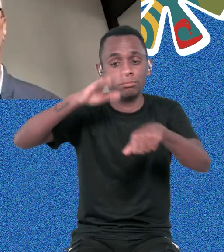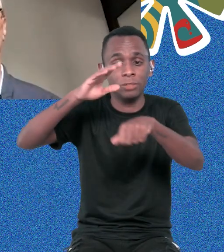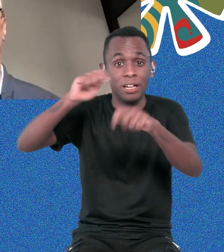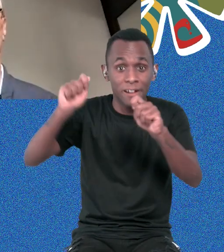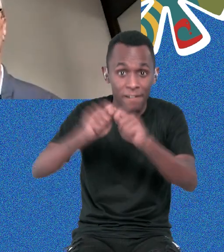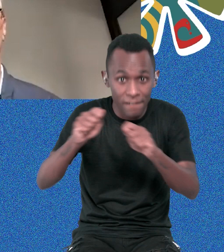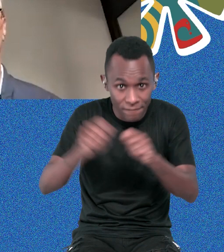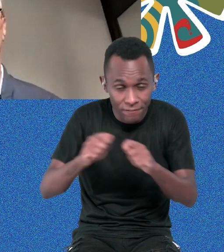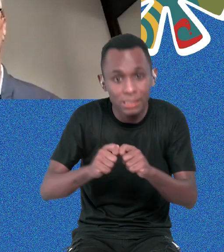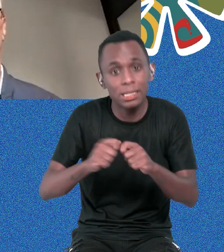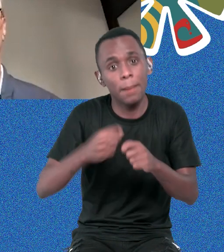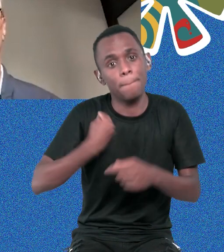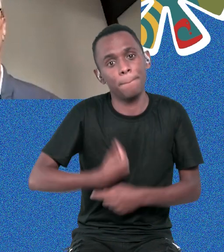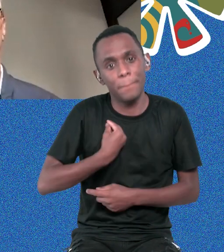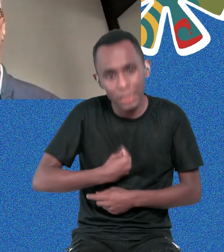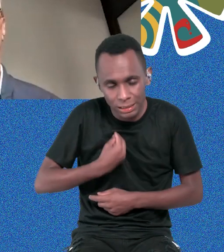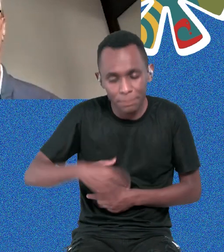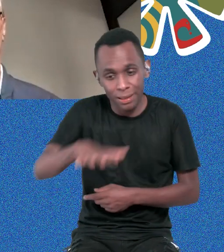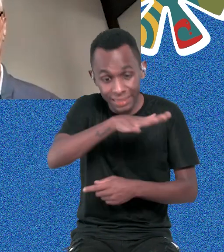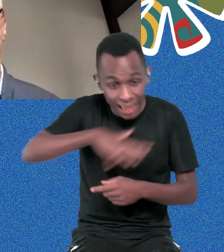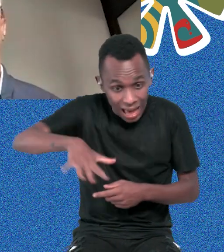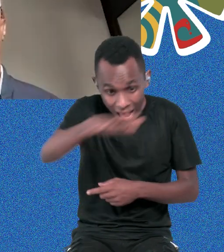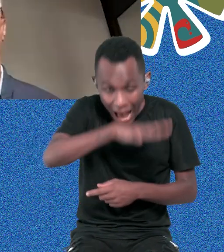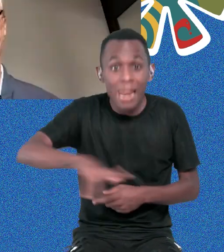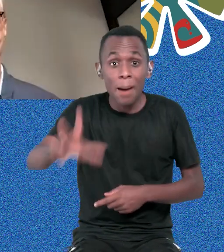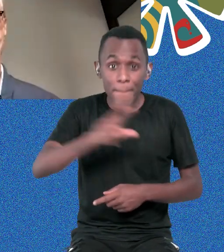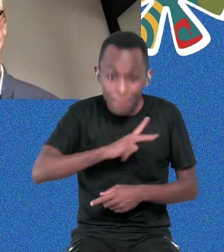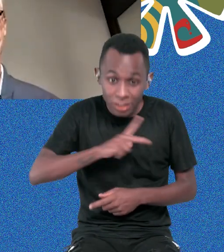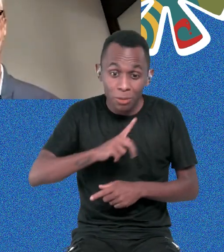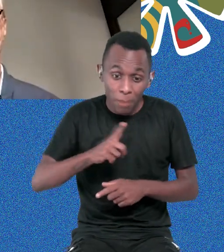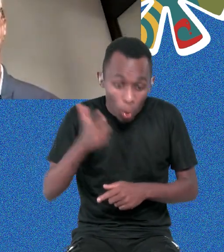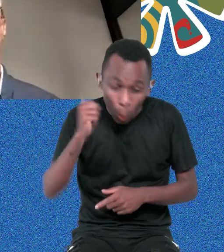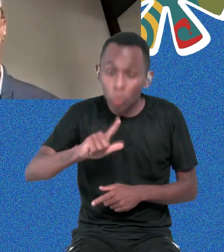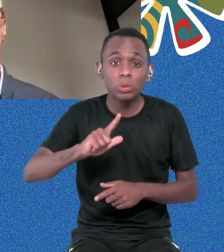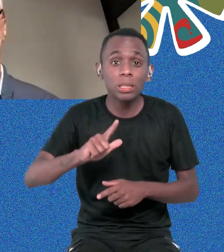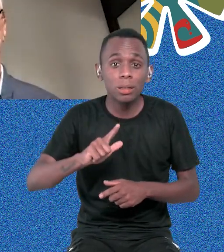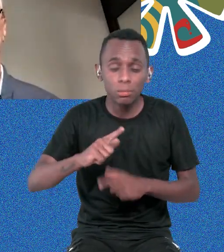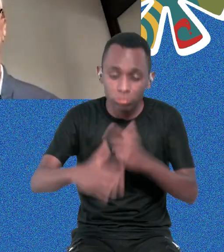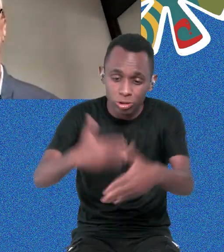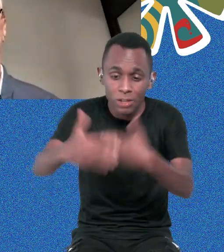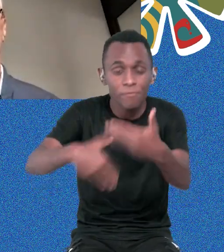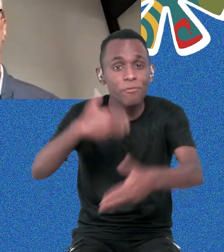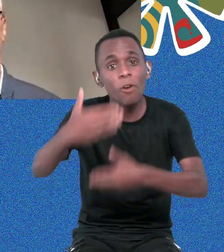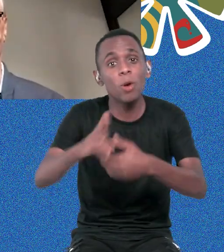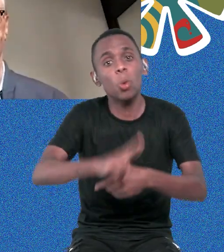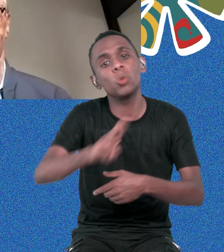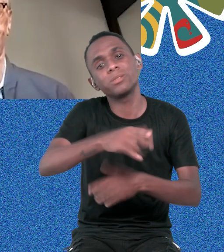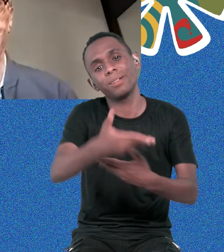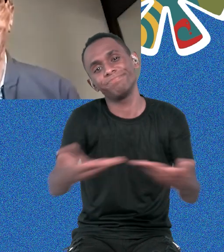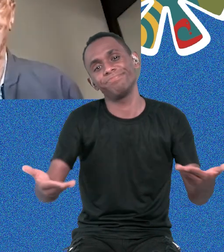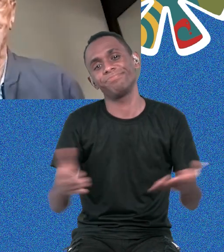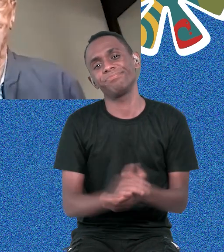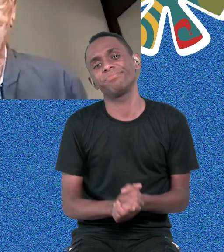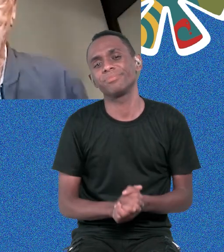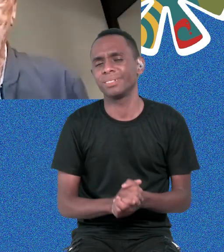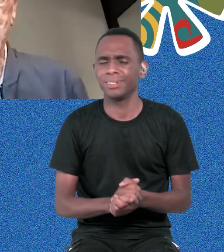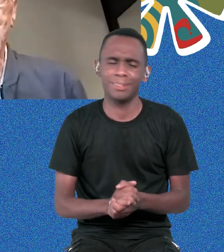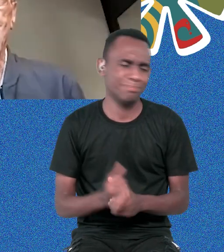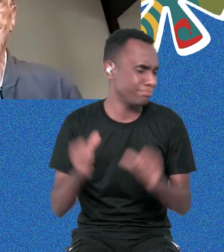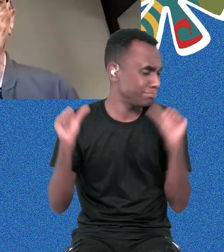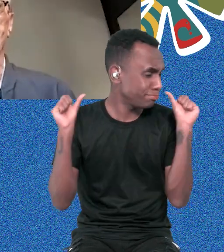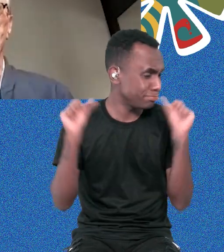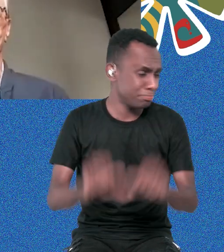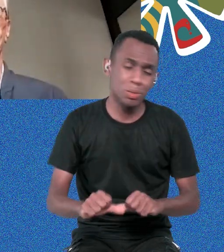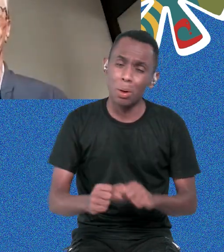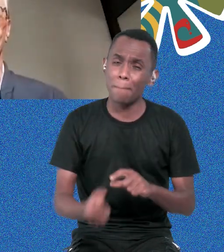fazer proprietários daquela terra para ter direito de usufruir dela. Então, É terrível, isso é é muito.